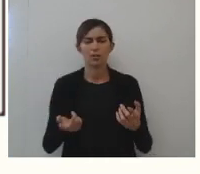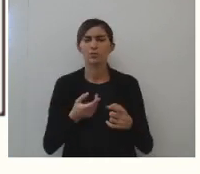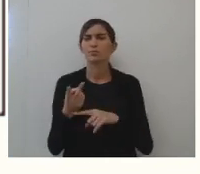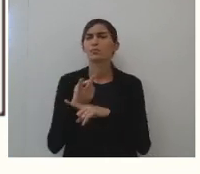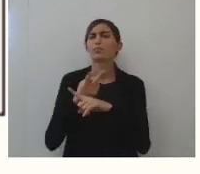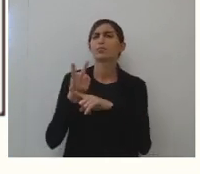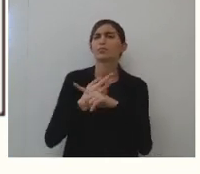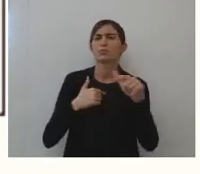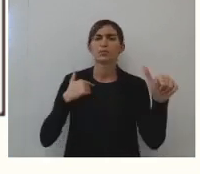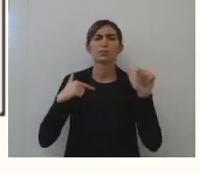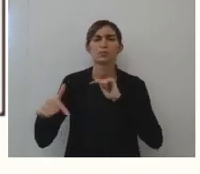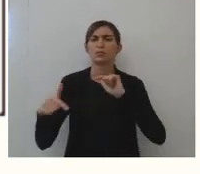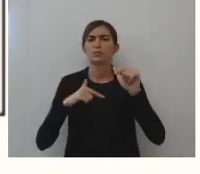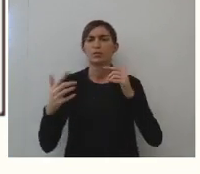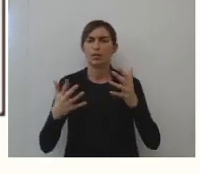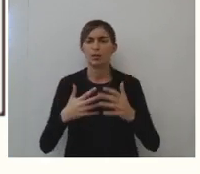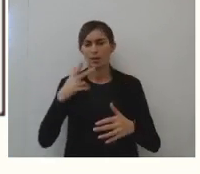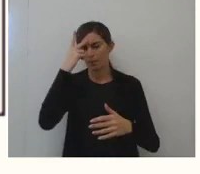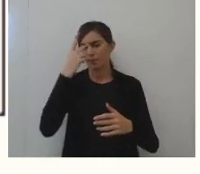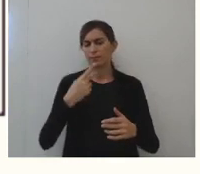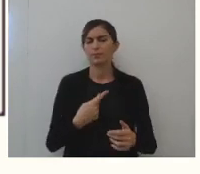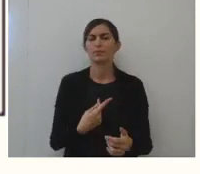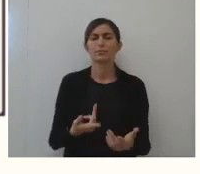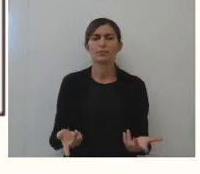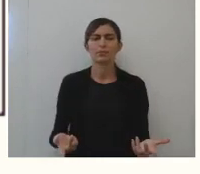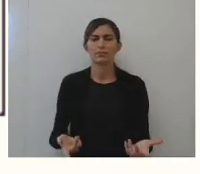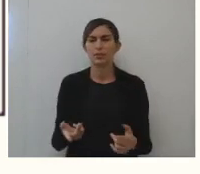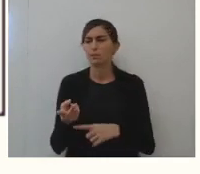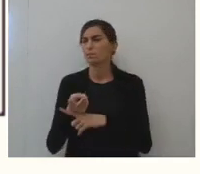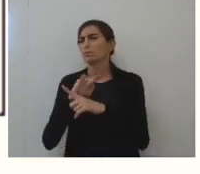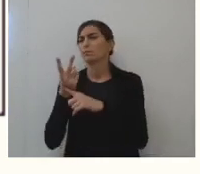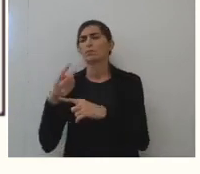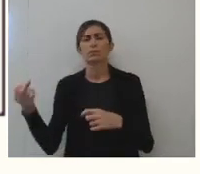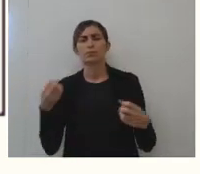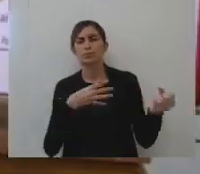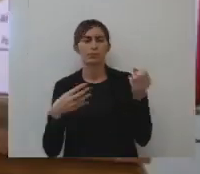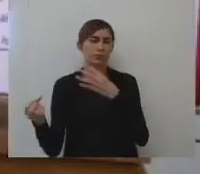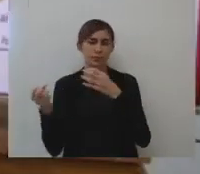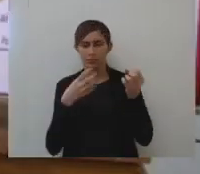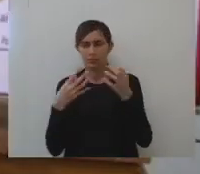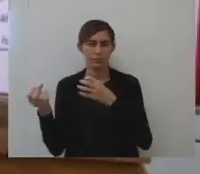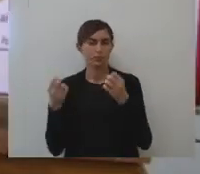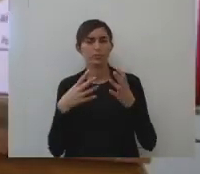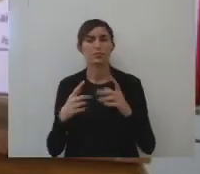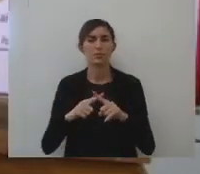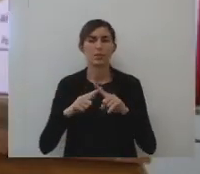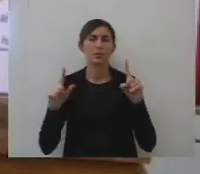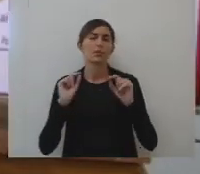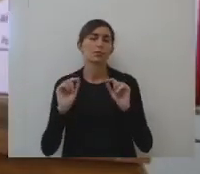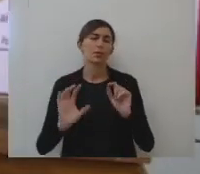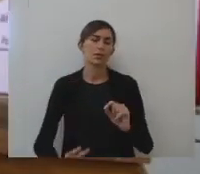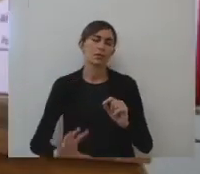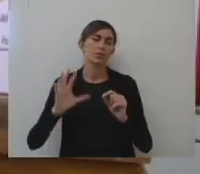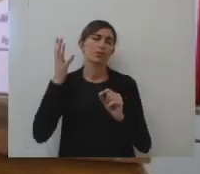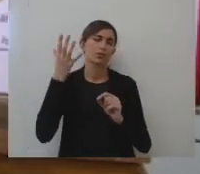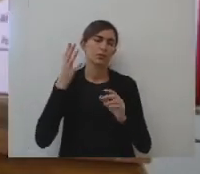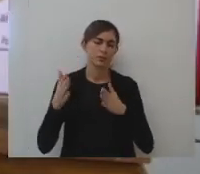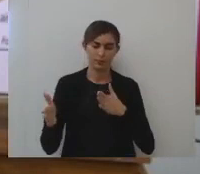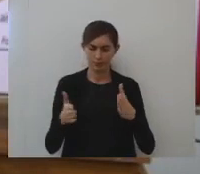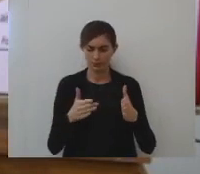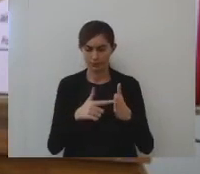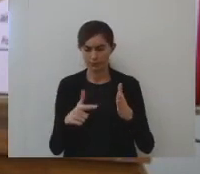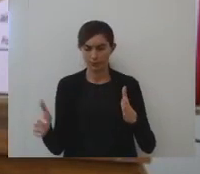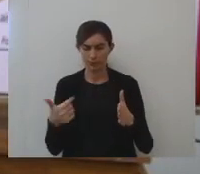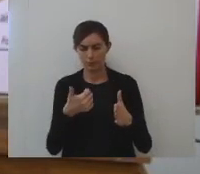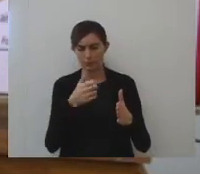busca trabalho, que a gente quer independência, que a gente quer buscar novos rumos, tá certo? Mas o que é que acontece? Nesse período